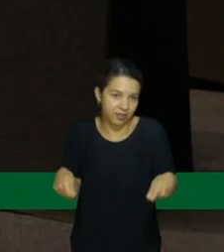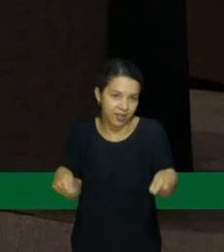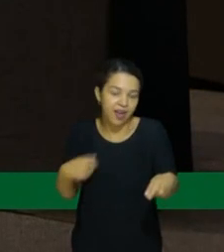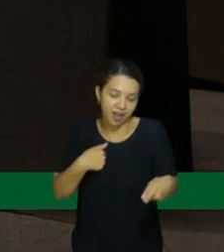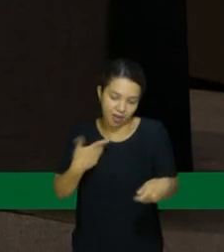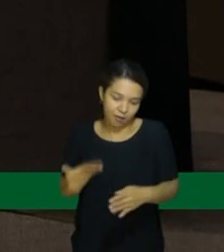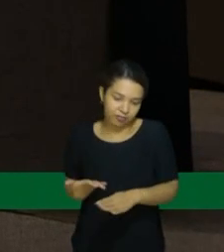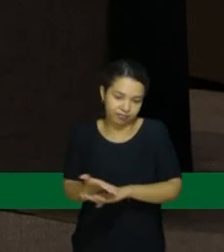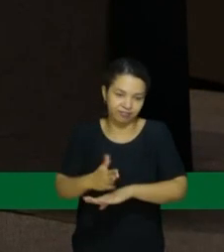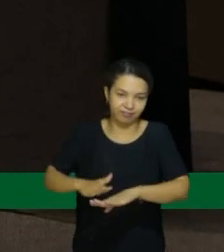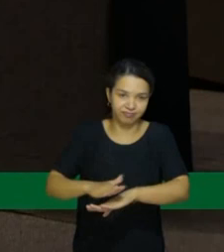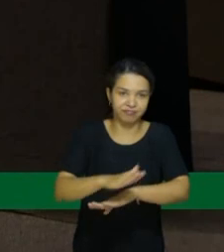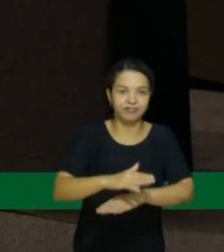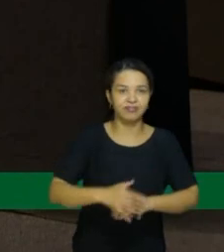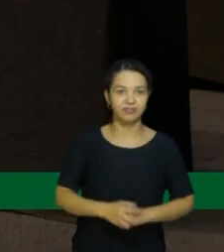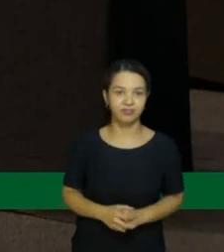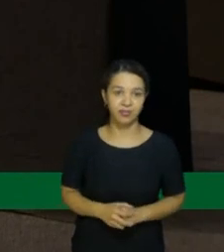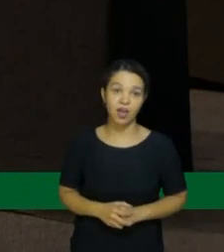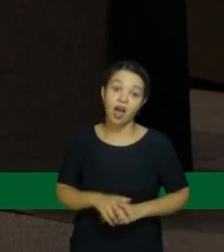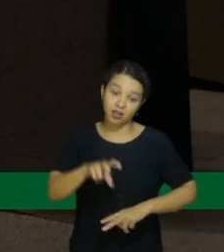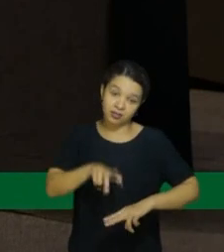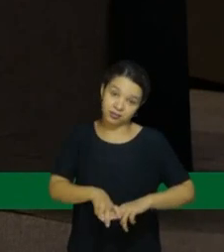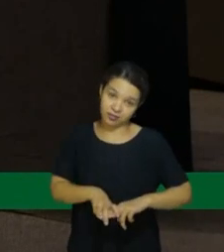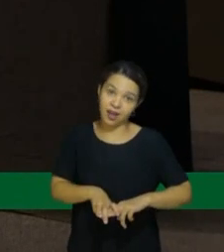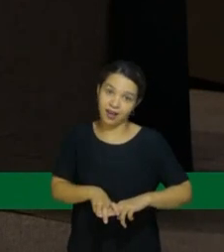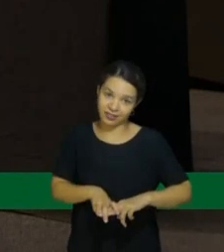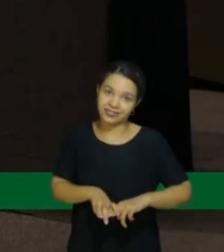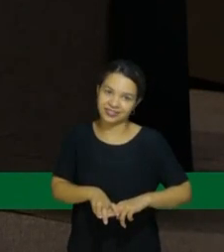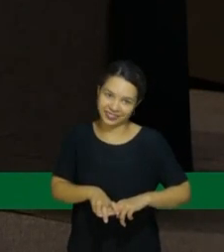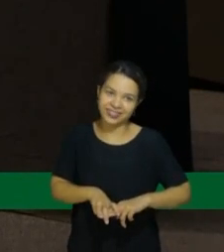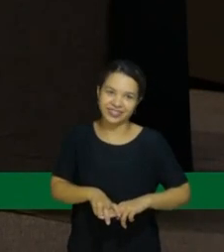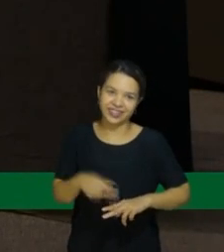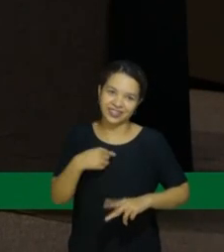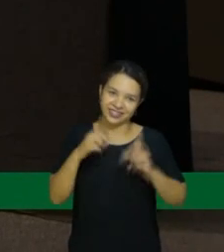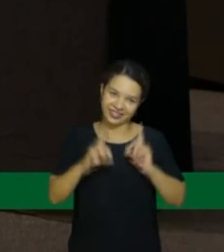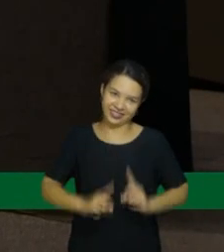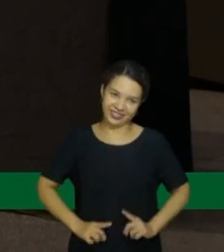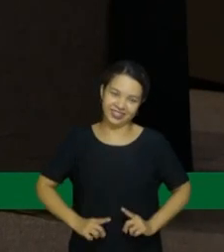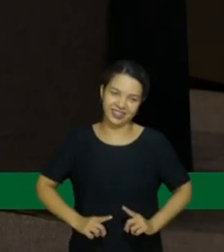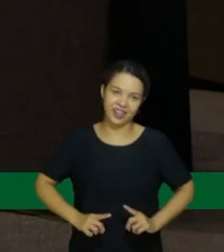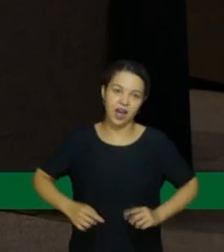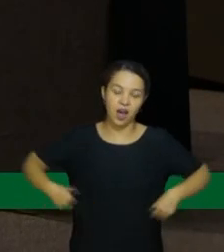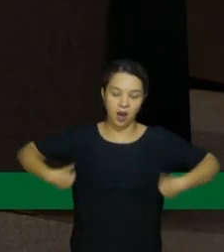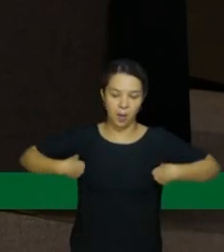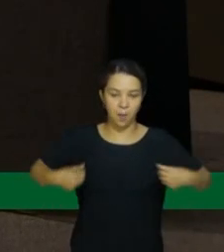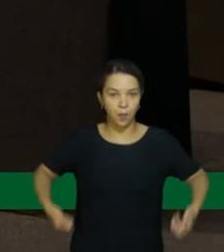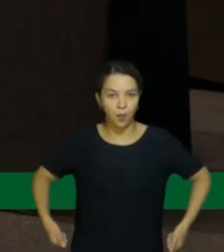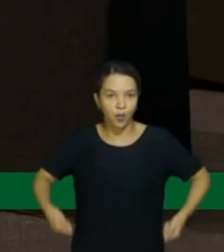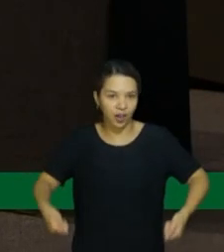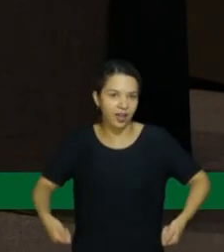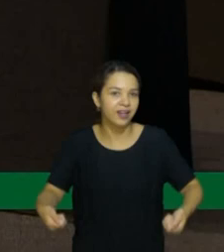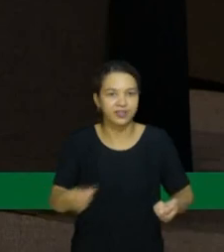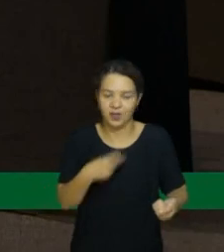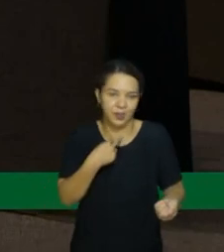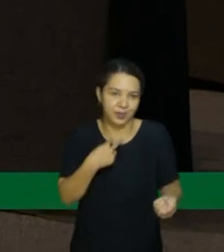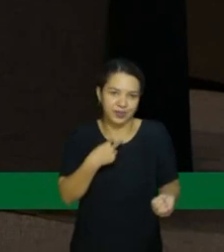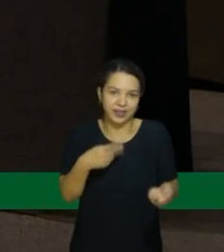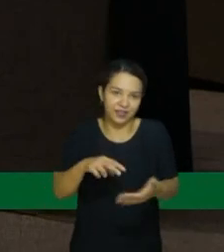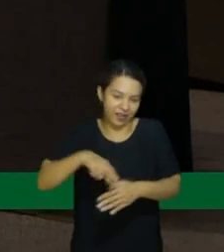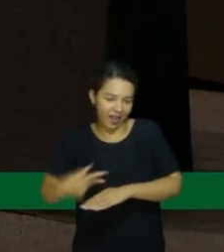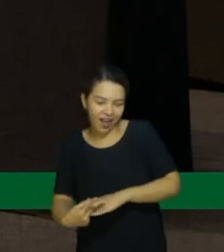e sentada para quem é deficiente É bem mais prático né não precisa segurar a muleta não vai cair não tem problema mas